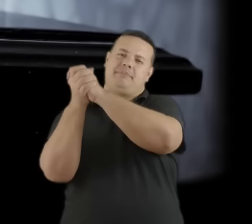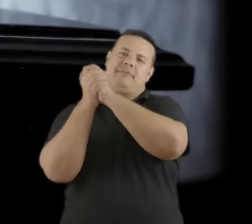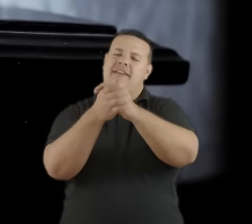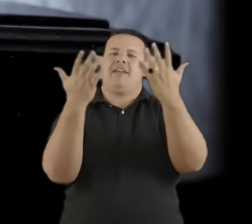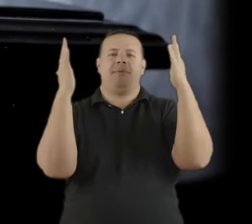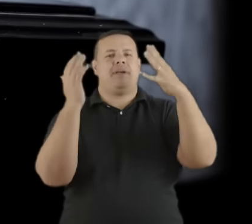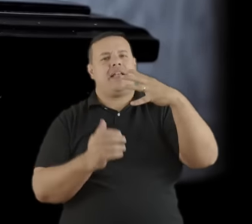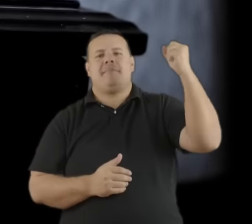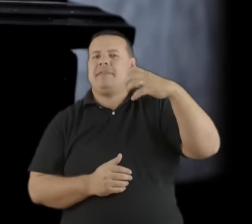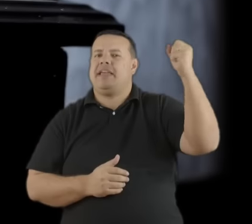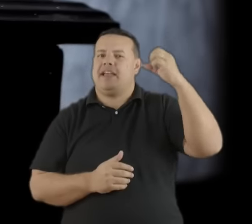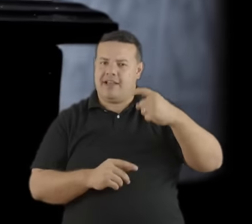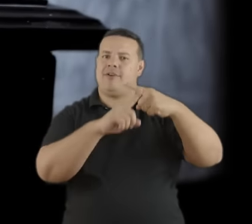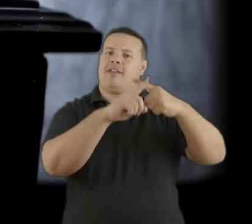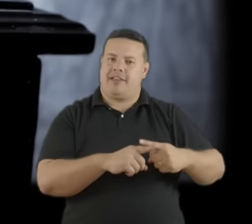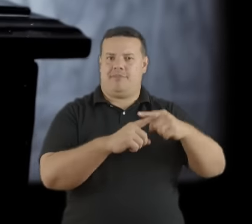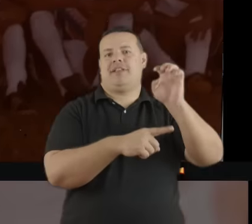campeão, campeão do Sergipe.